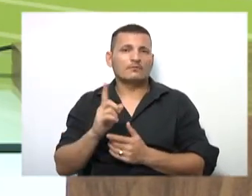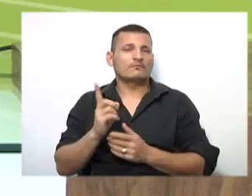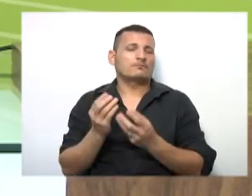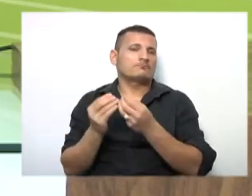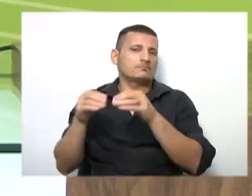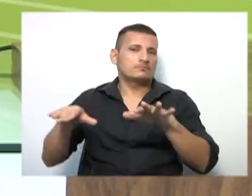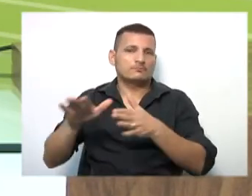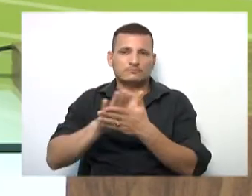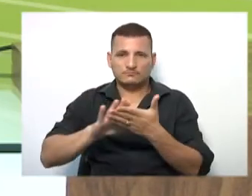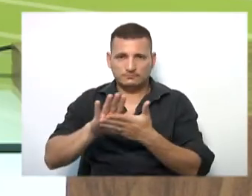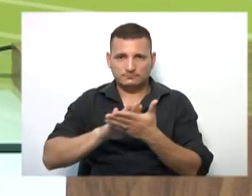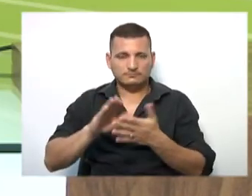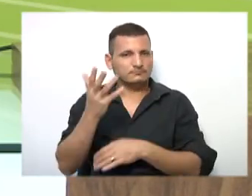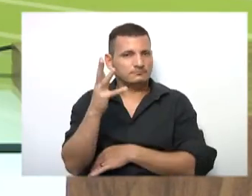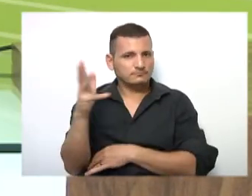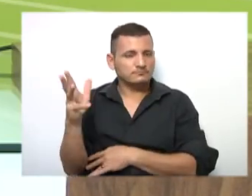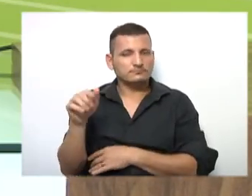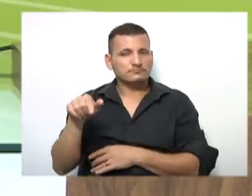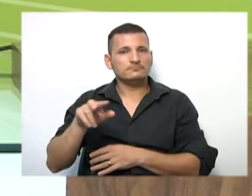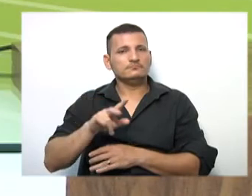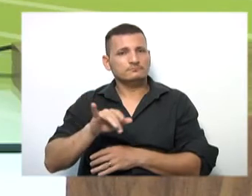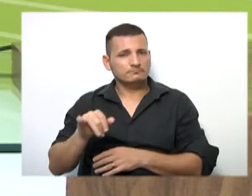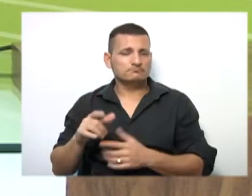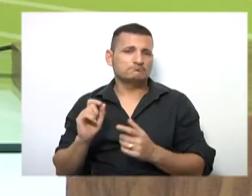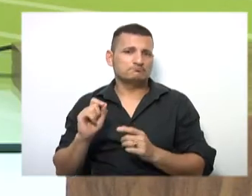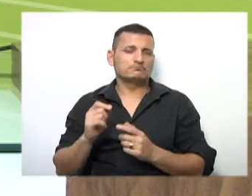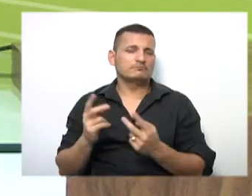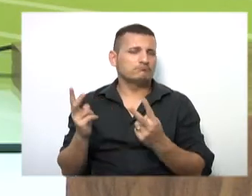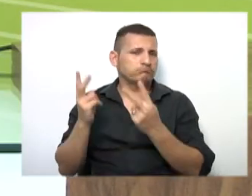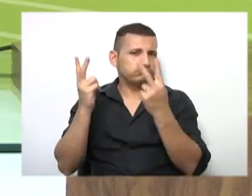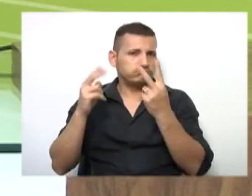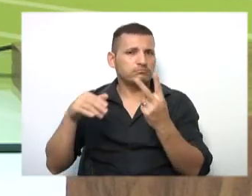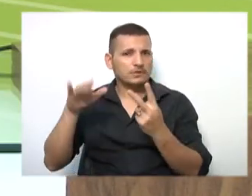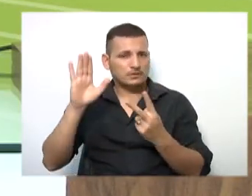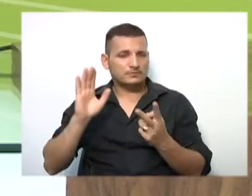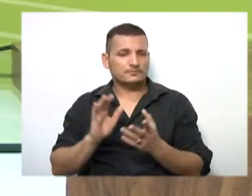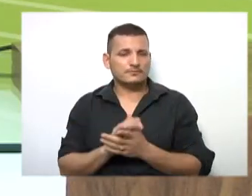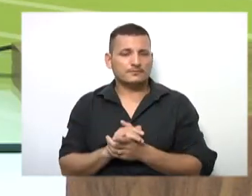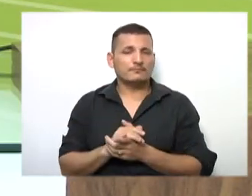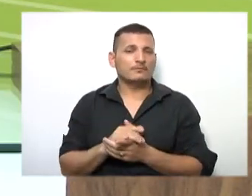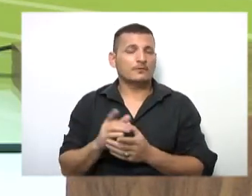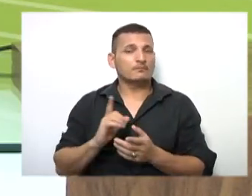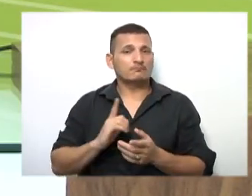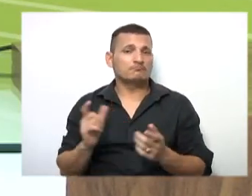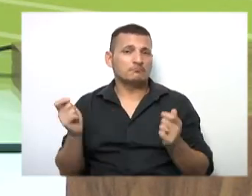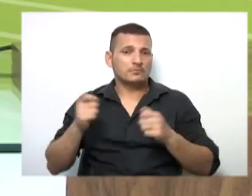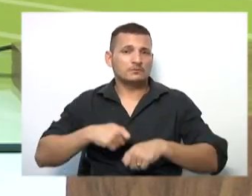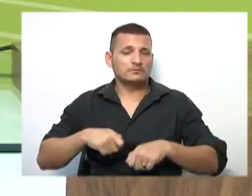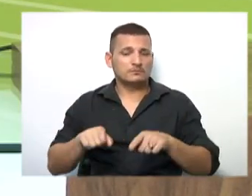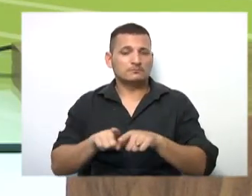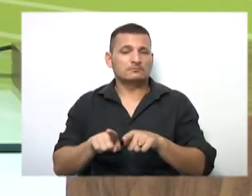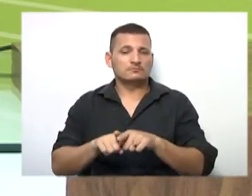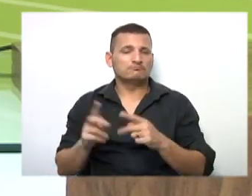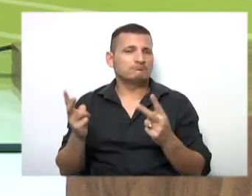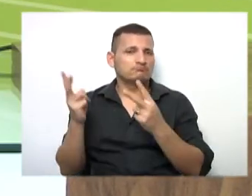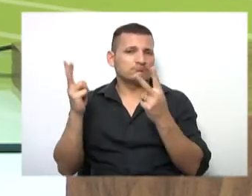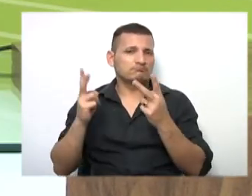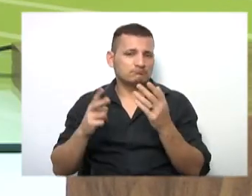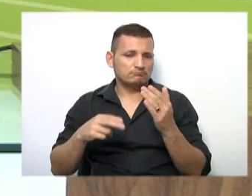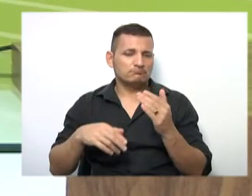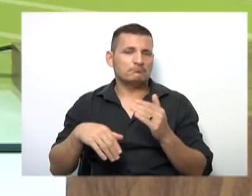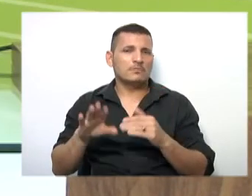meio ambiente, vai produzir riquezas e, especialmente, tem a potencialidade para produzir riquezas de um formato